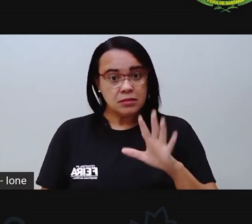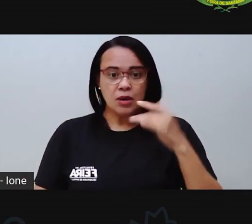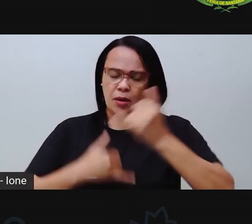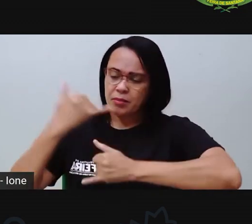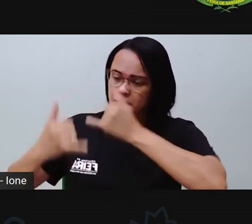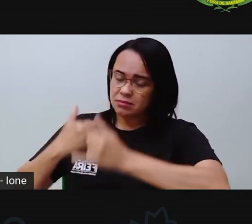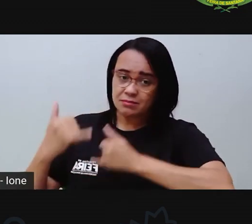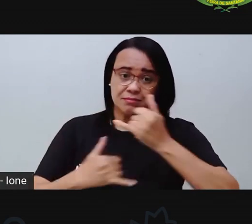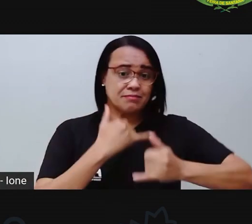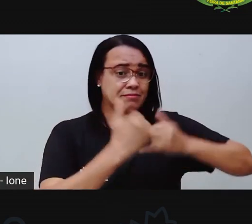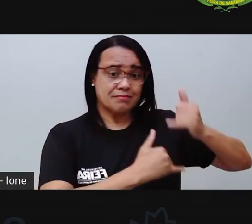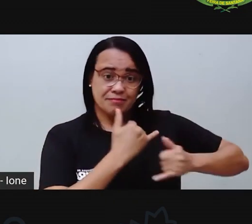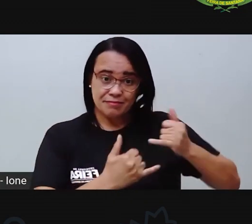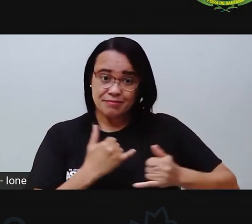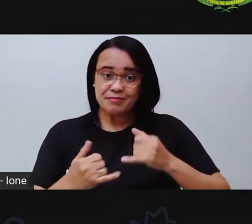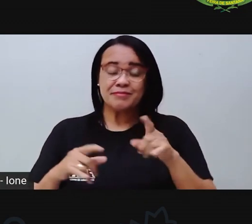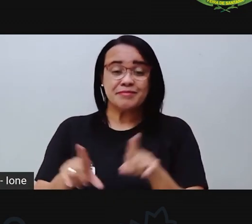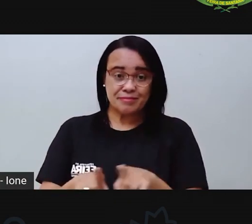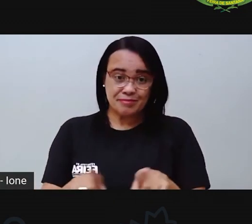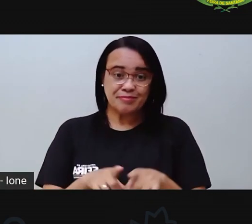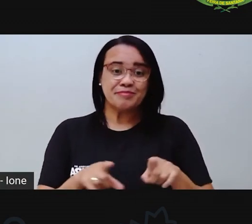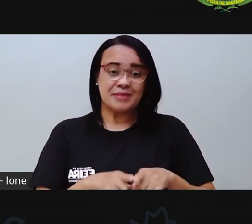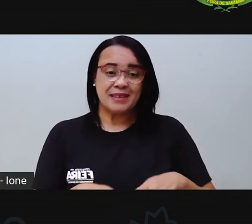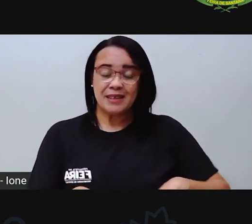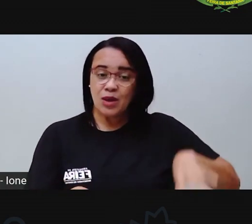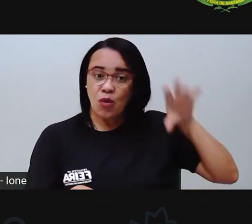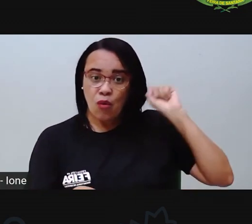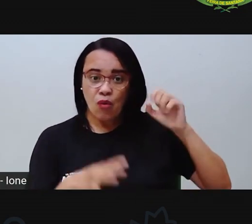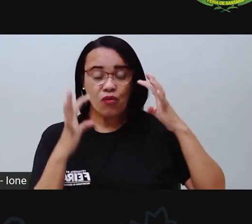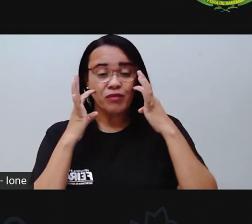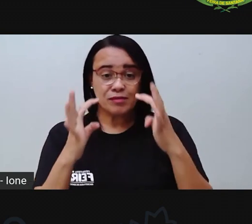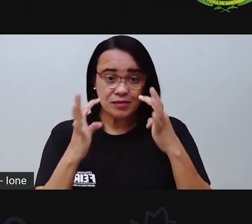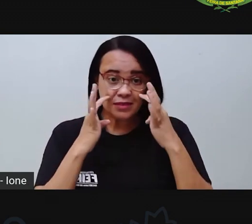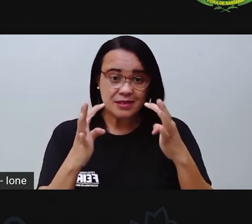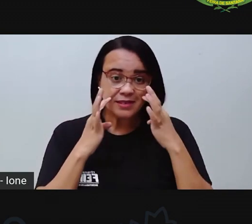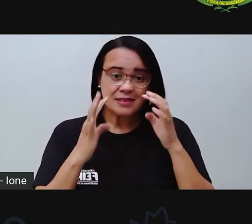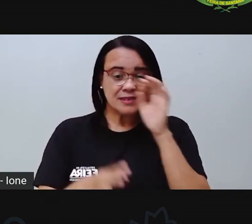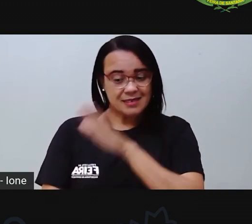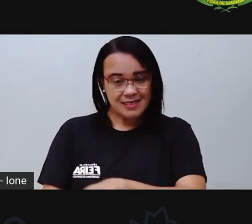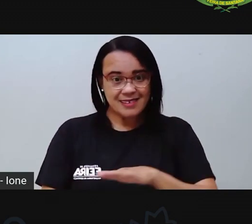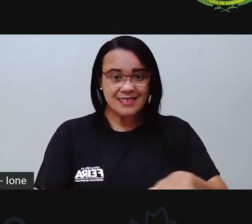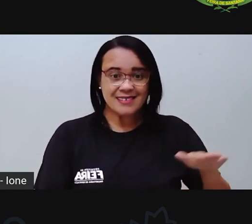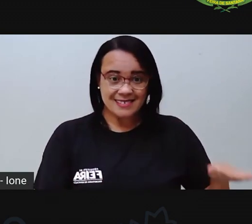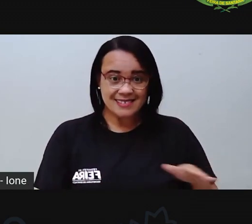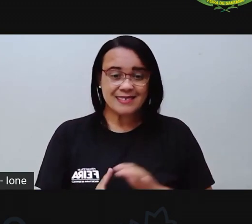falando, diverte quem ouve, além disso, as parlendas,